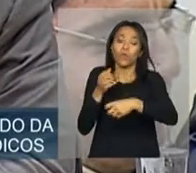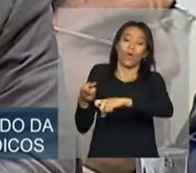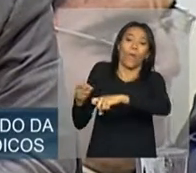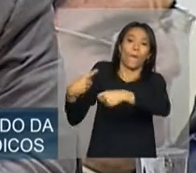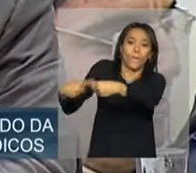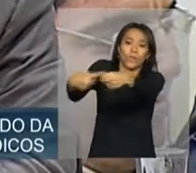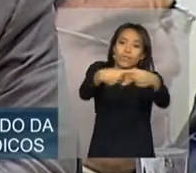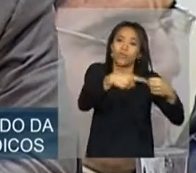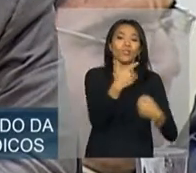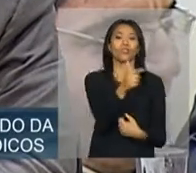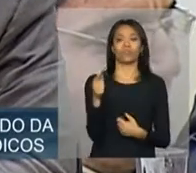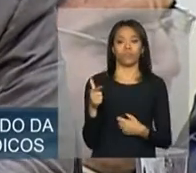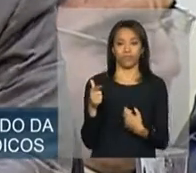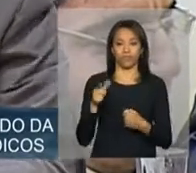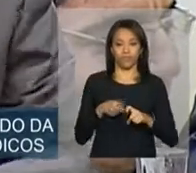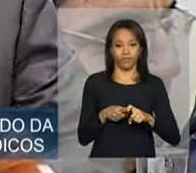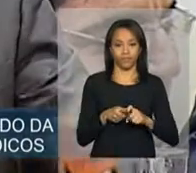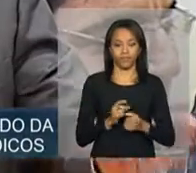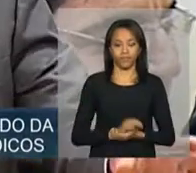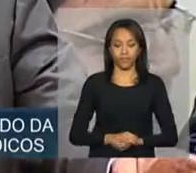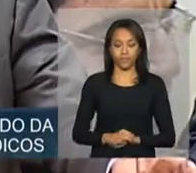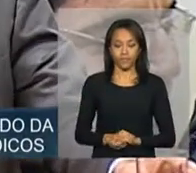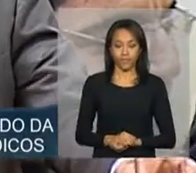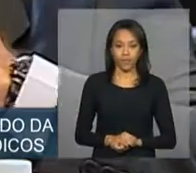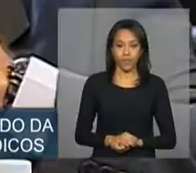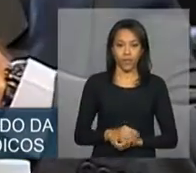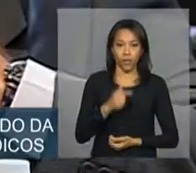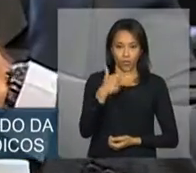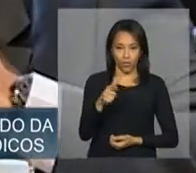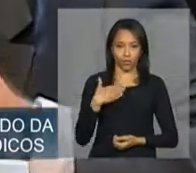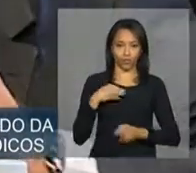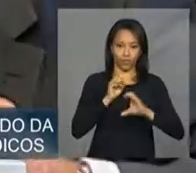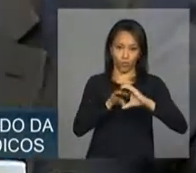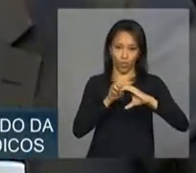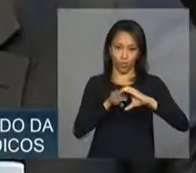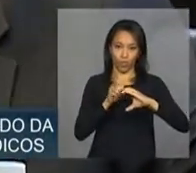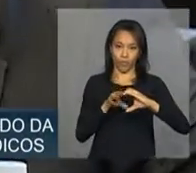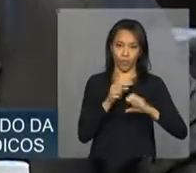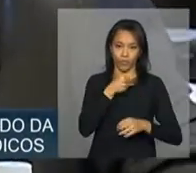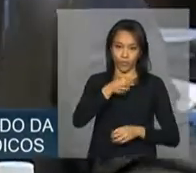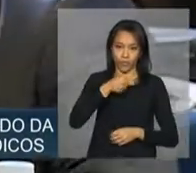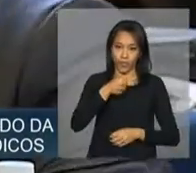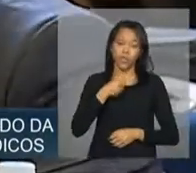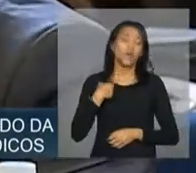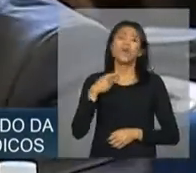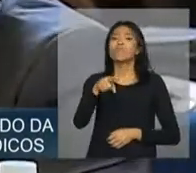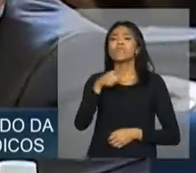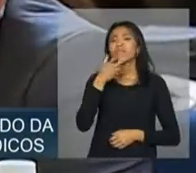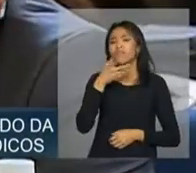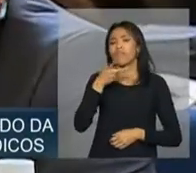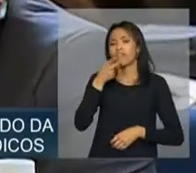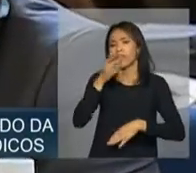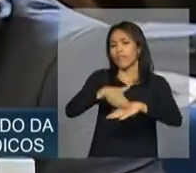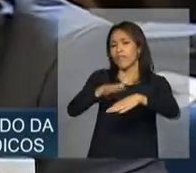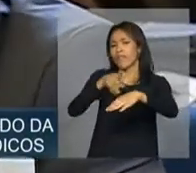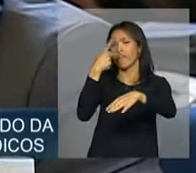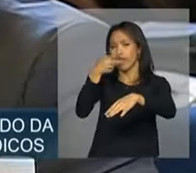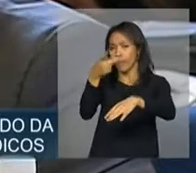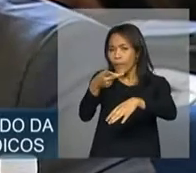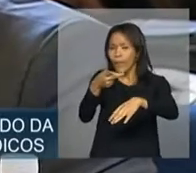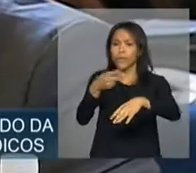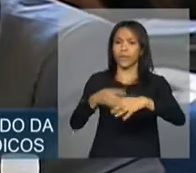inicialmente Ministro Marcos losekann da TV Globo o senhor citou que é